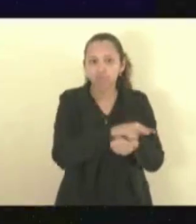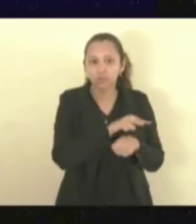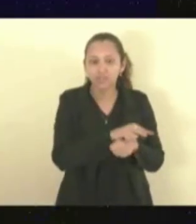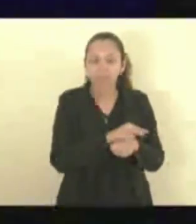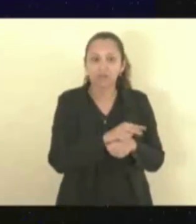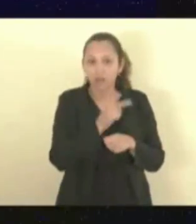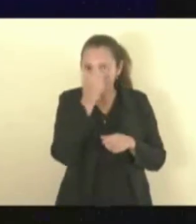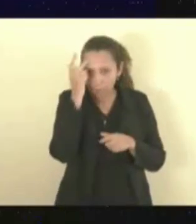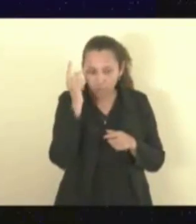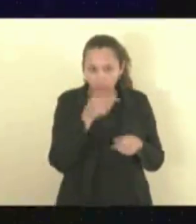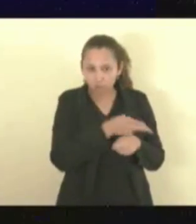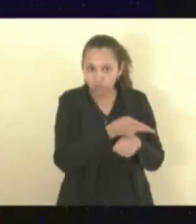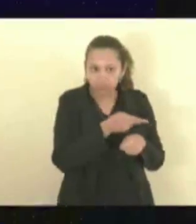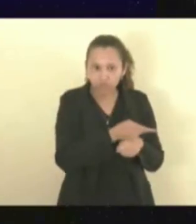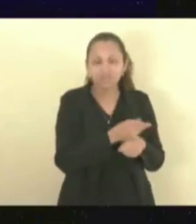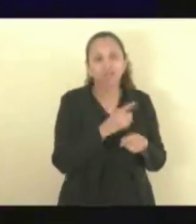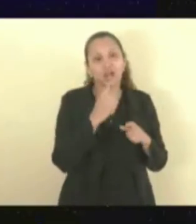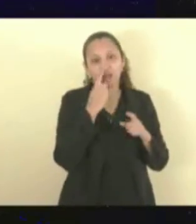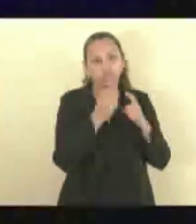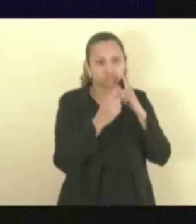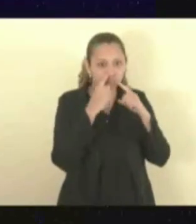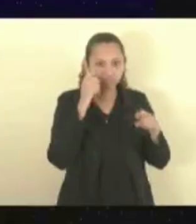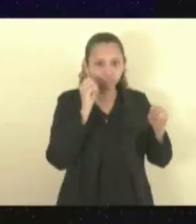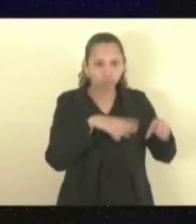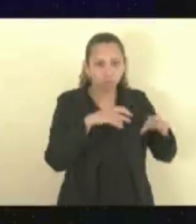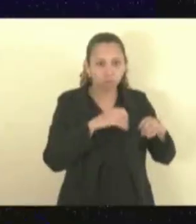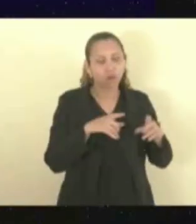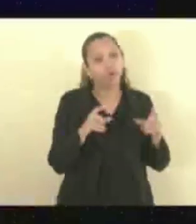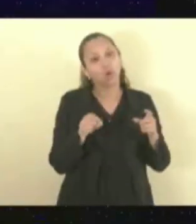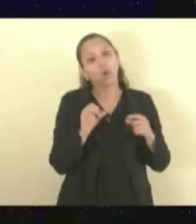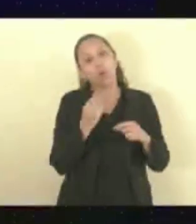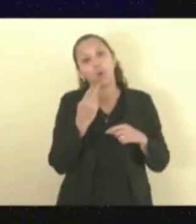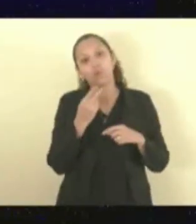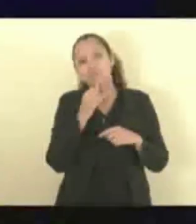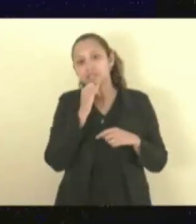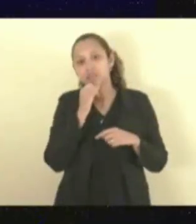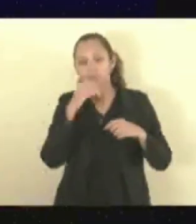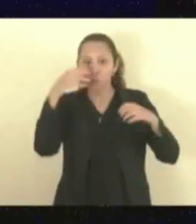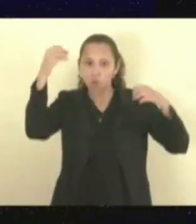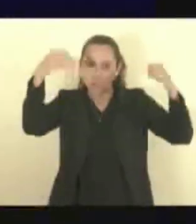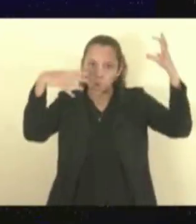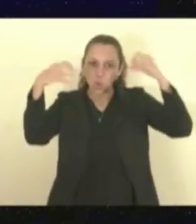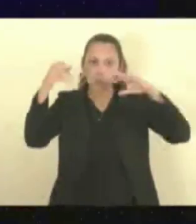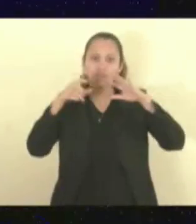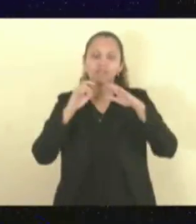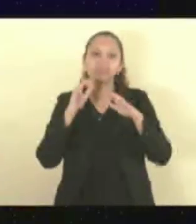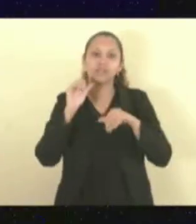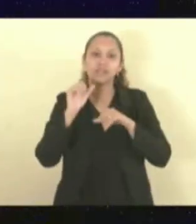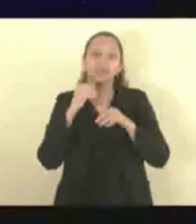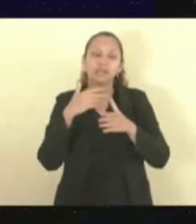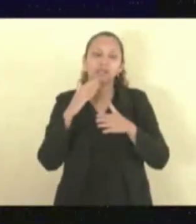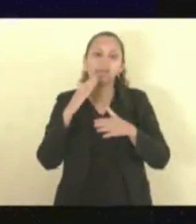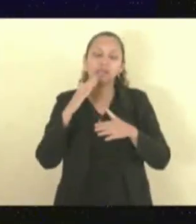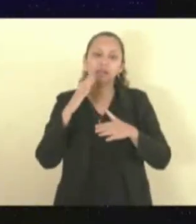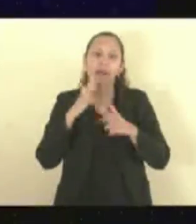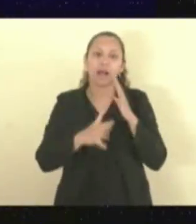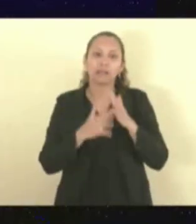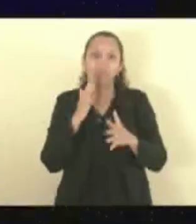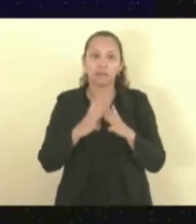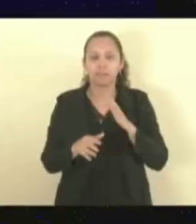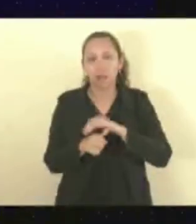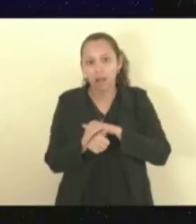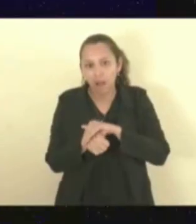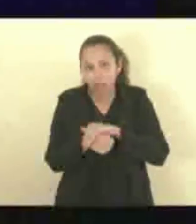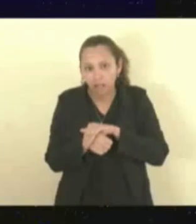né? Por exemplo, atrapalhando ali o nascimento das tartarugas marinhas, o pisoteio da vegetação rasteira, compactação e erosão